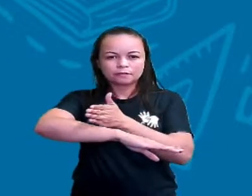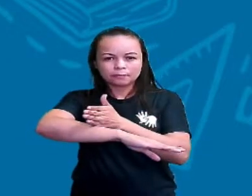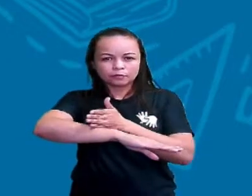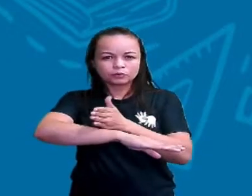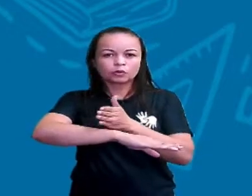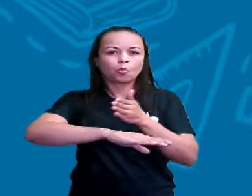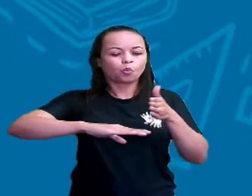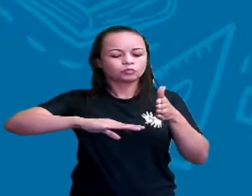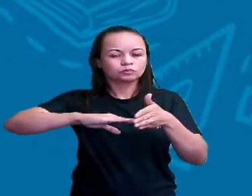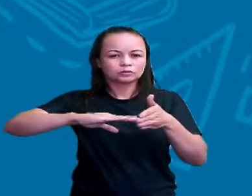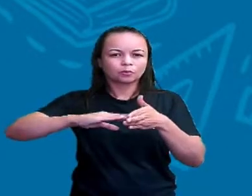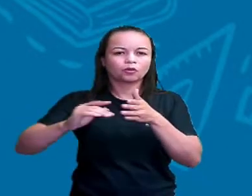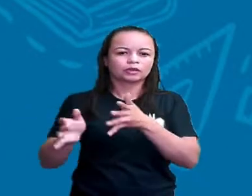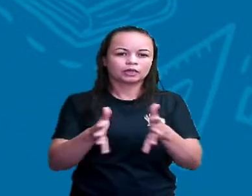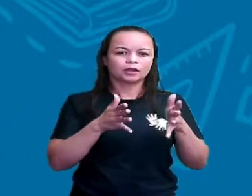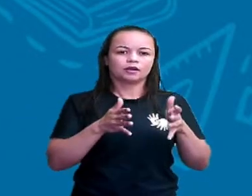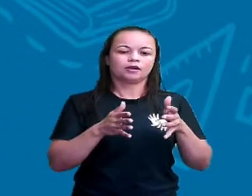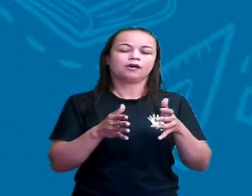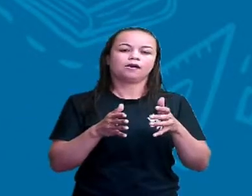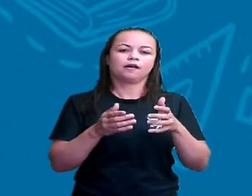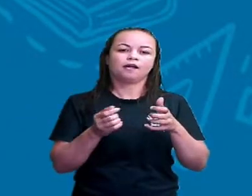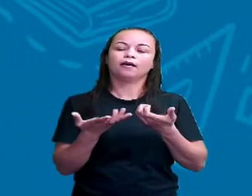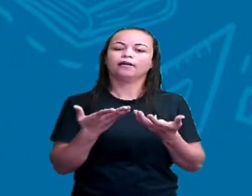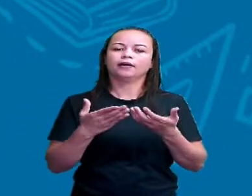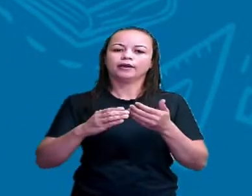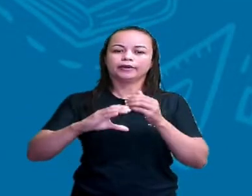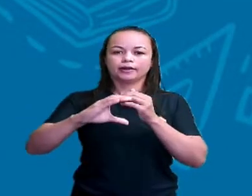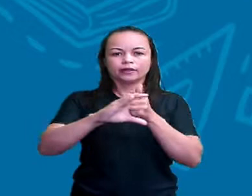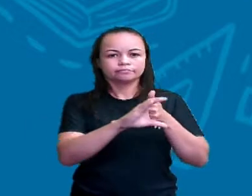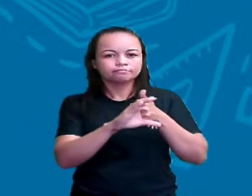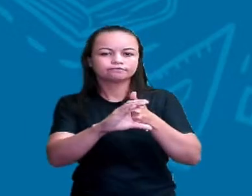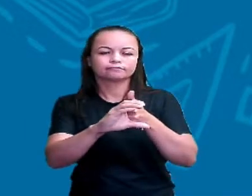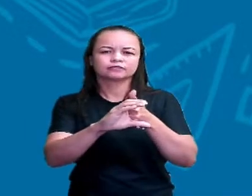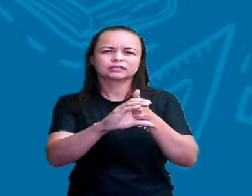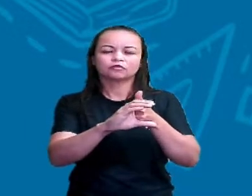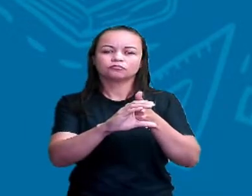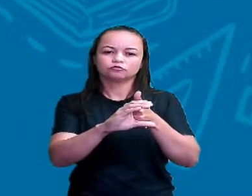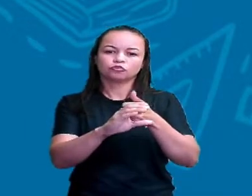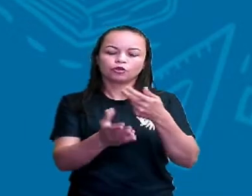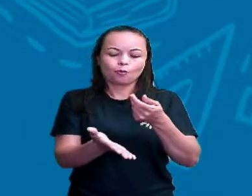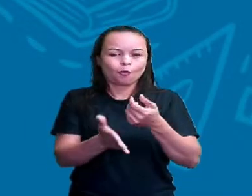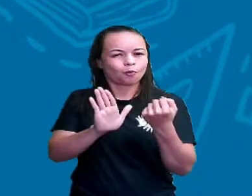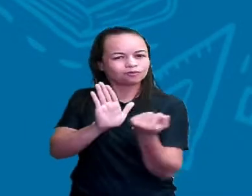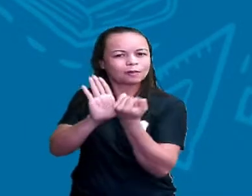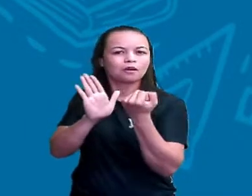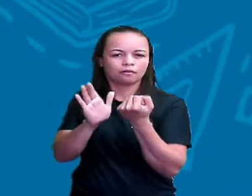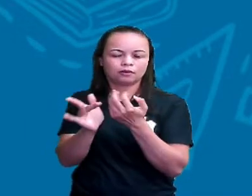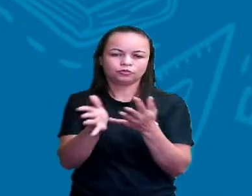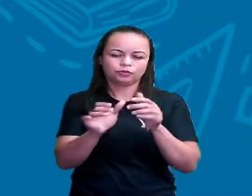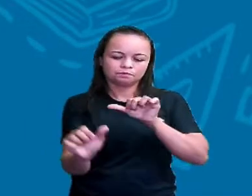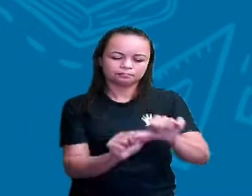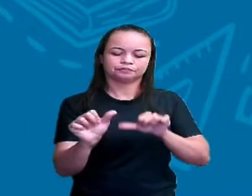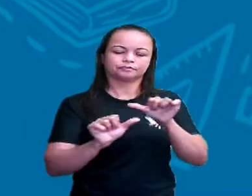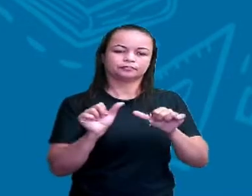Idade Contemporânea, a gente considera como a Era Cristã. Né? Porque foi exatamente esse marco que modificou